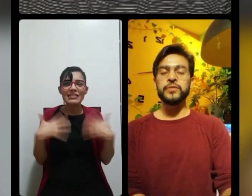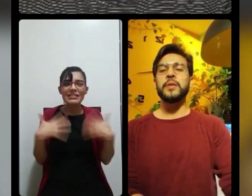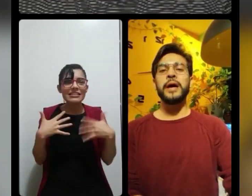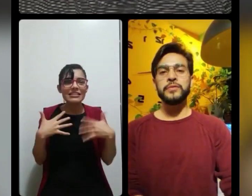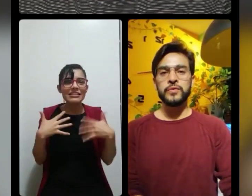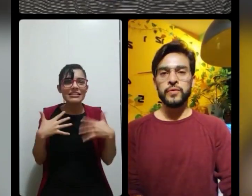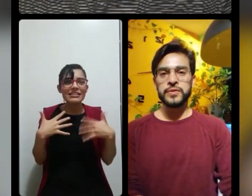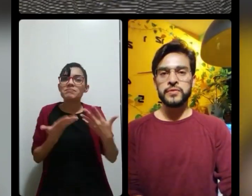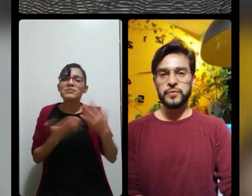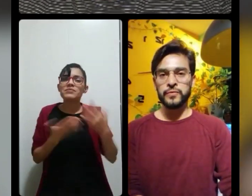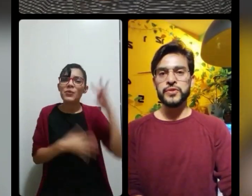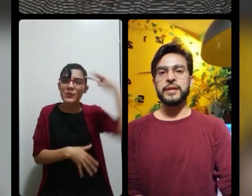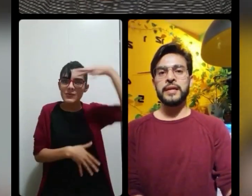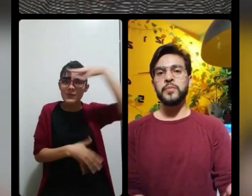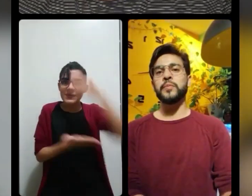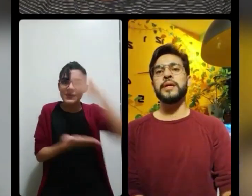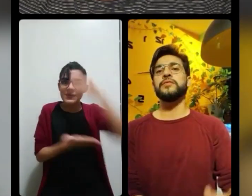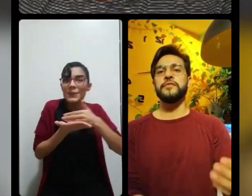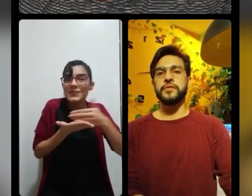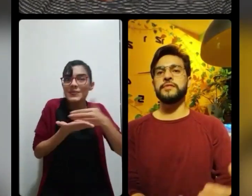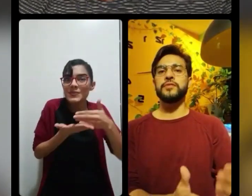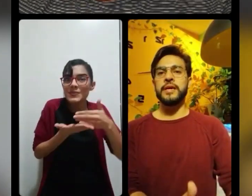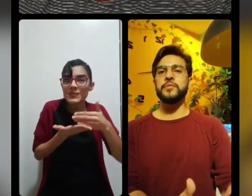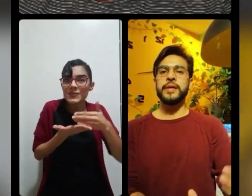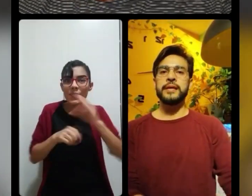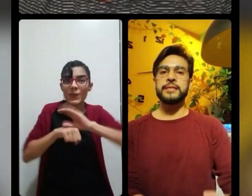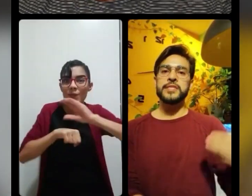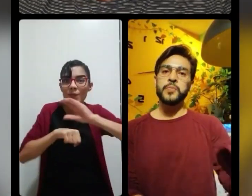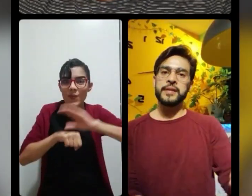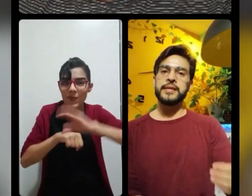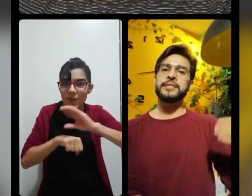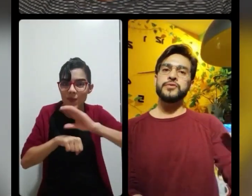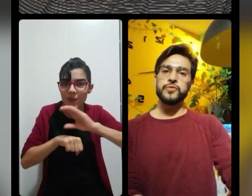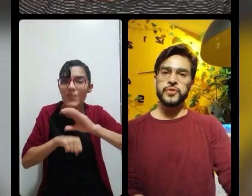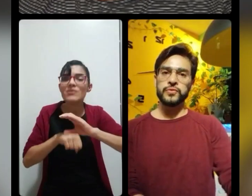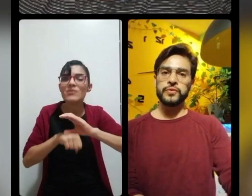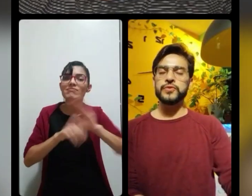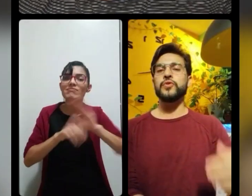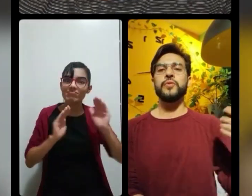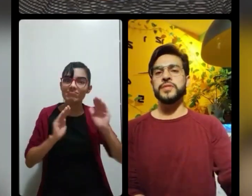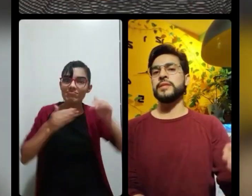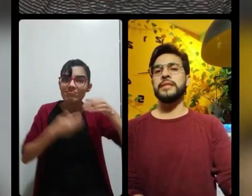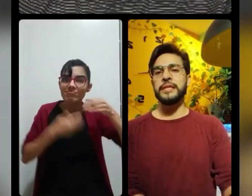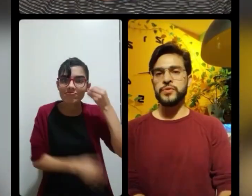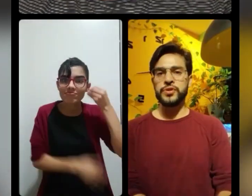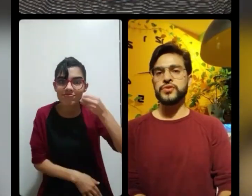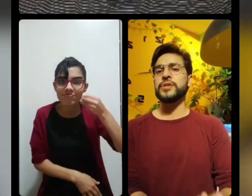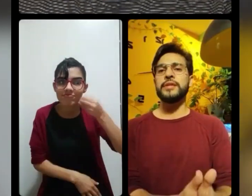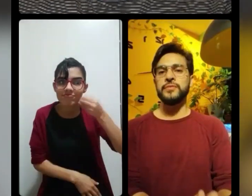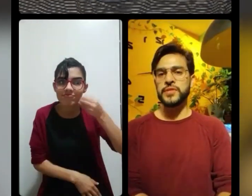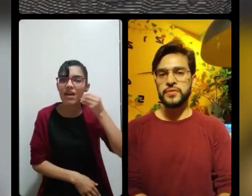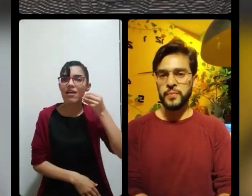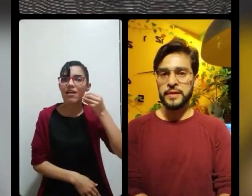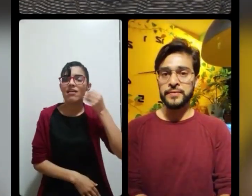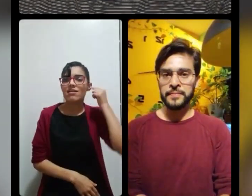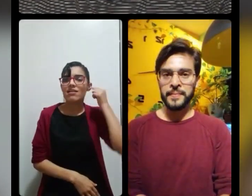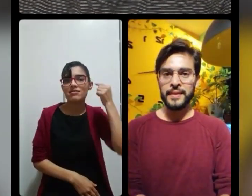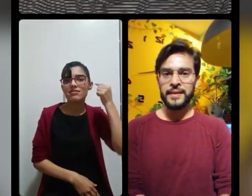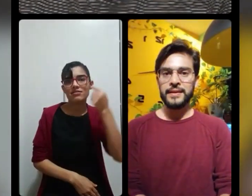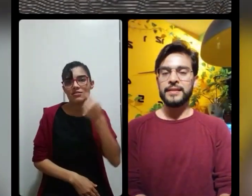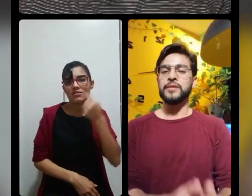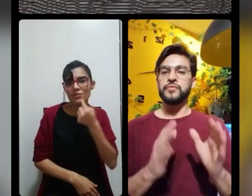acabou que o meu trabalho de conclusão de curso, naquele momento, foi voltado para as experiências dos surdos com o ensino de língua estrangeira no ensino